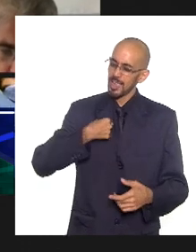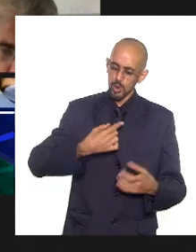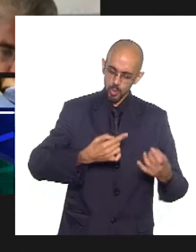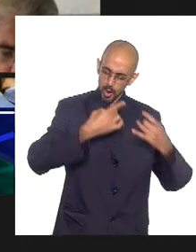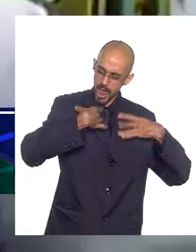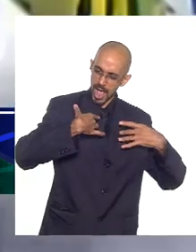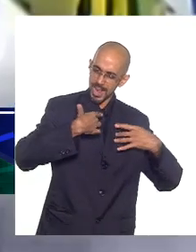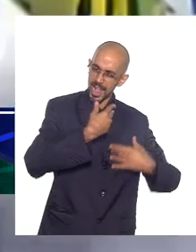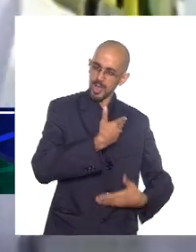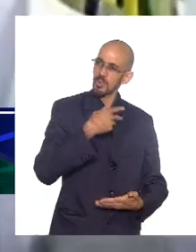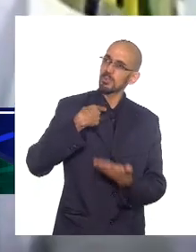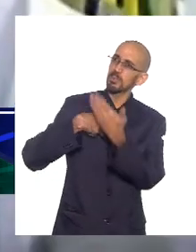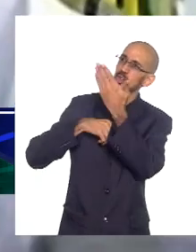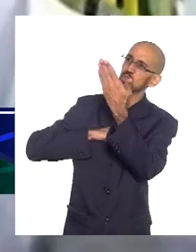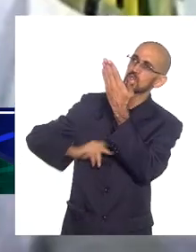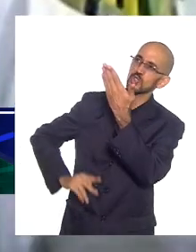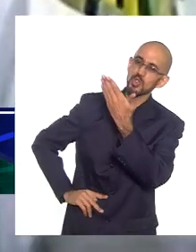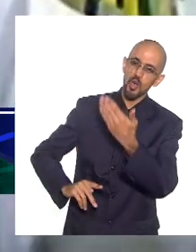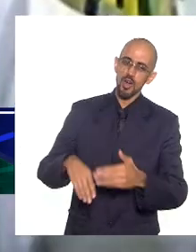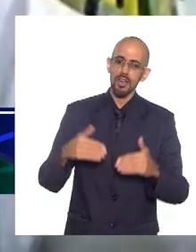Excelência. Favorável com a CCJ.